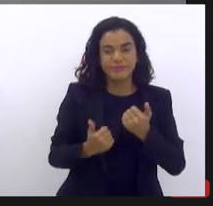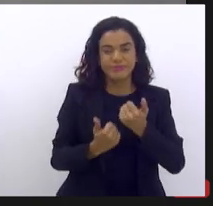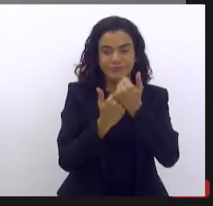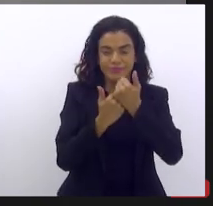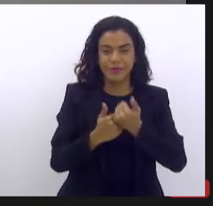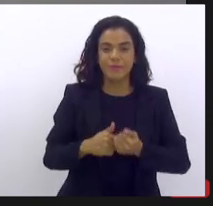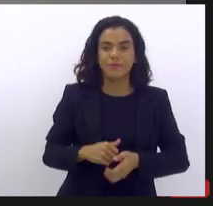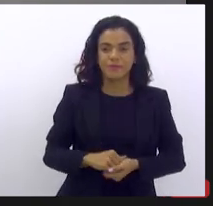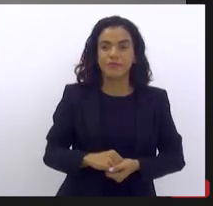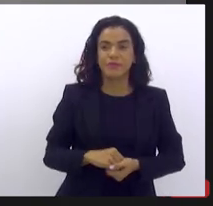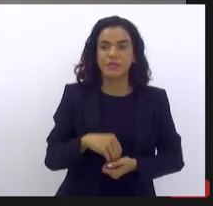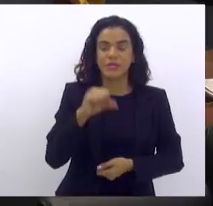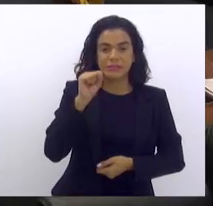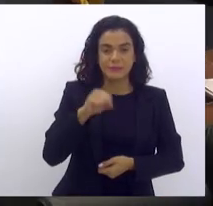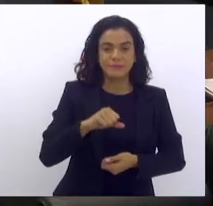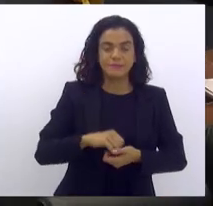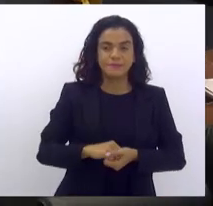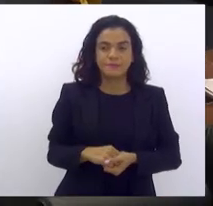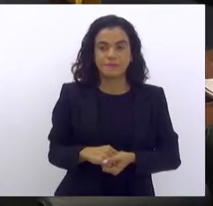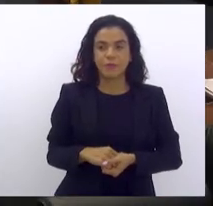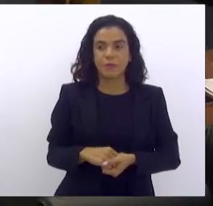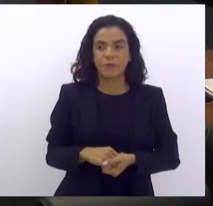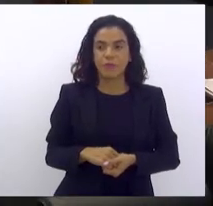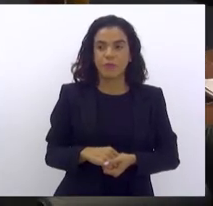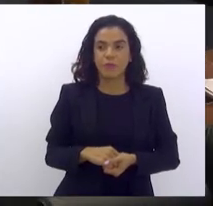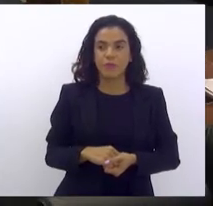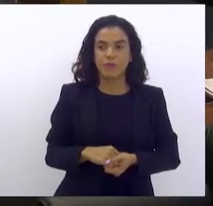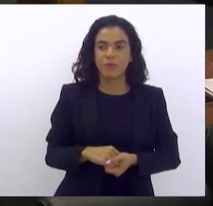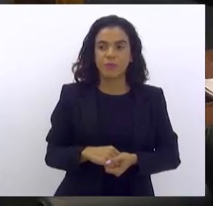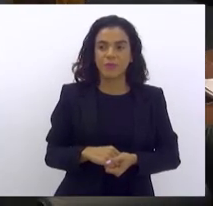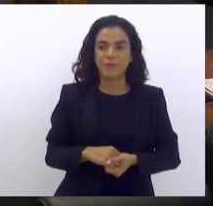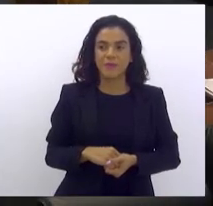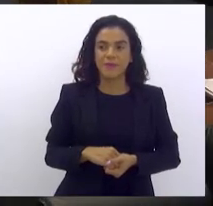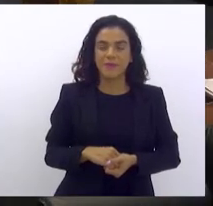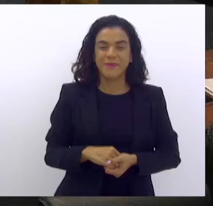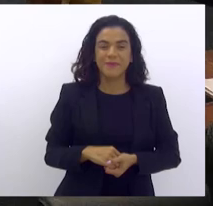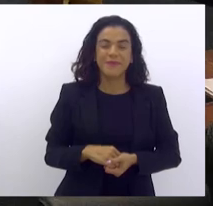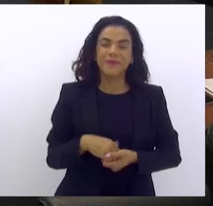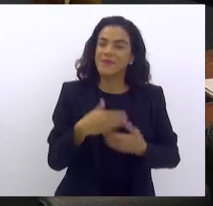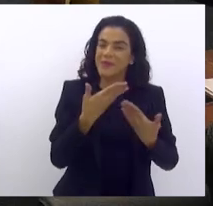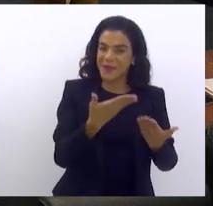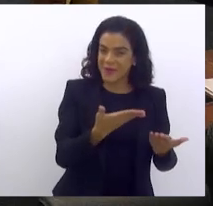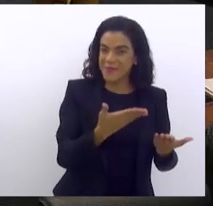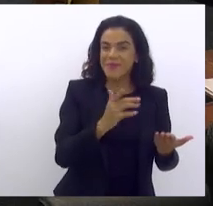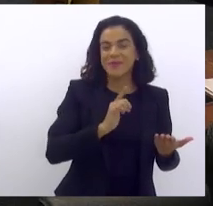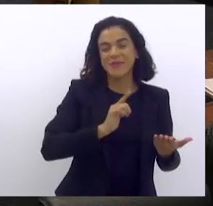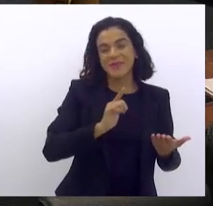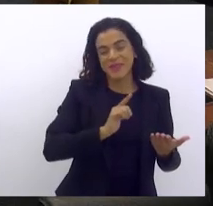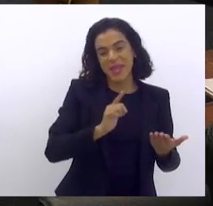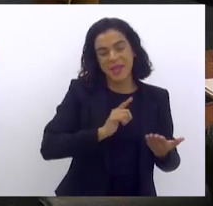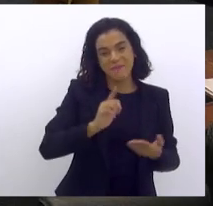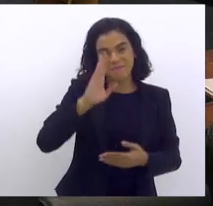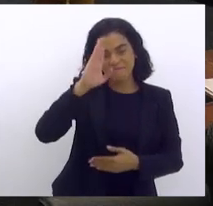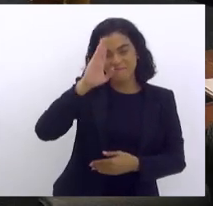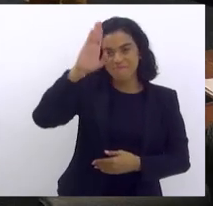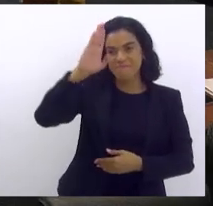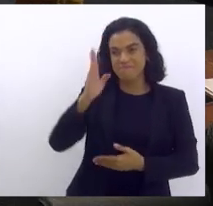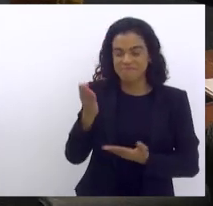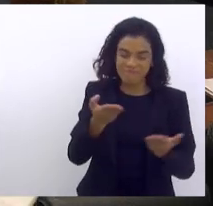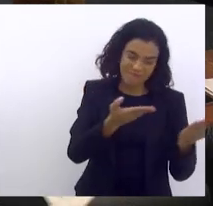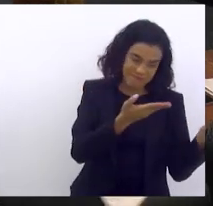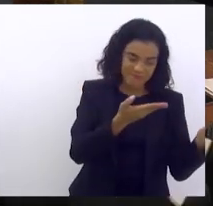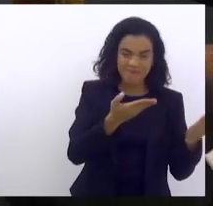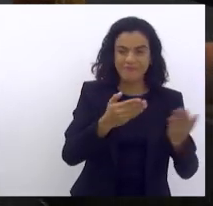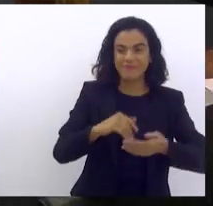Para a declaração, presidente. Quer declarar primeiro? Não. Vossa Excelência tem precedência.